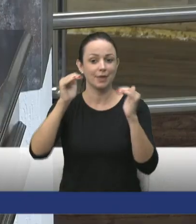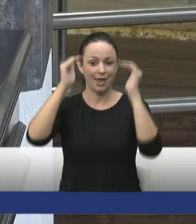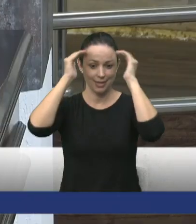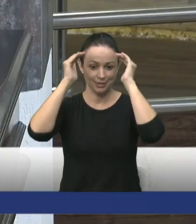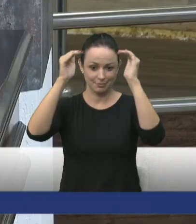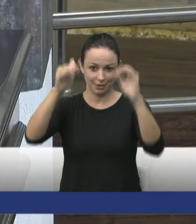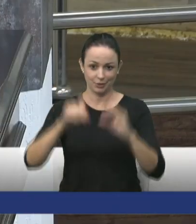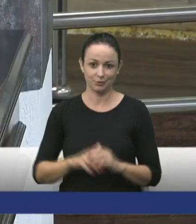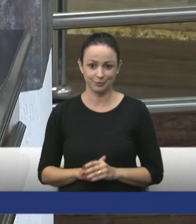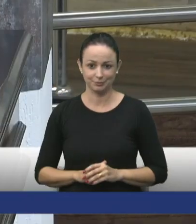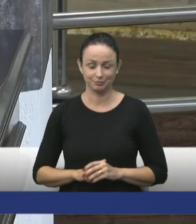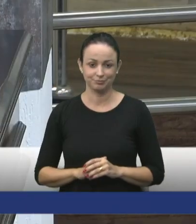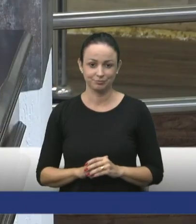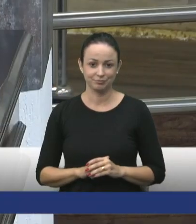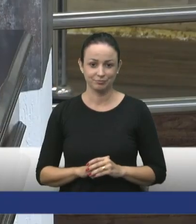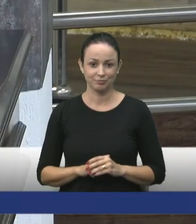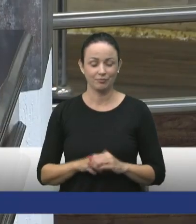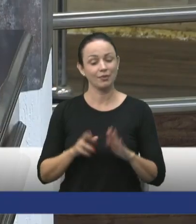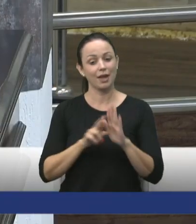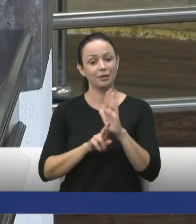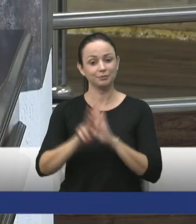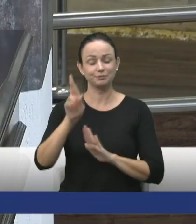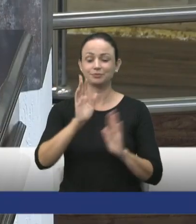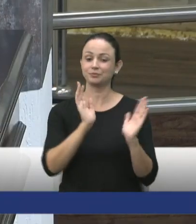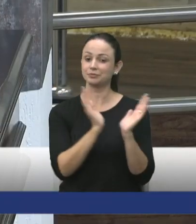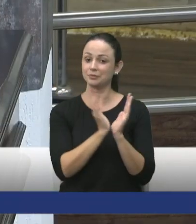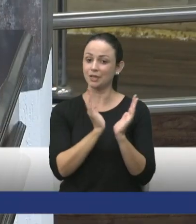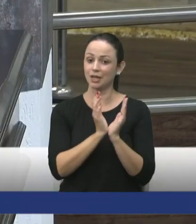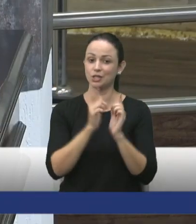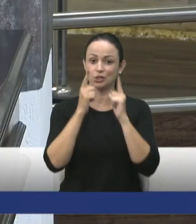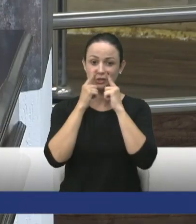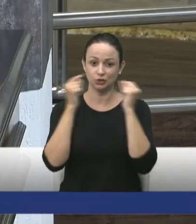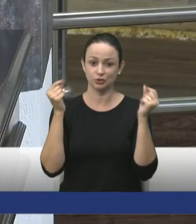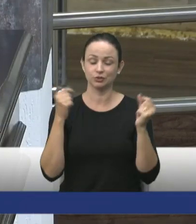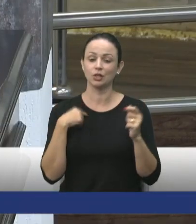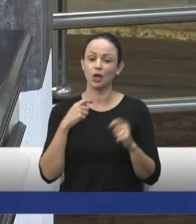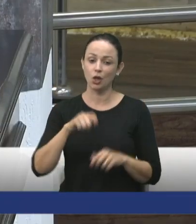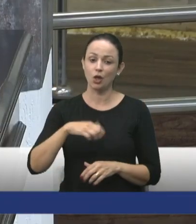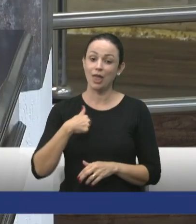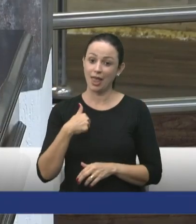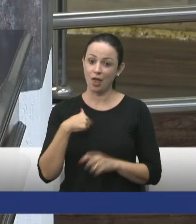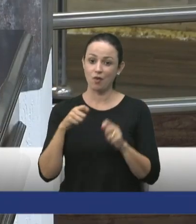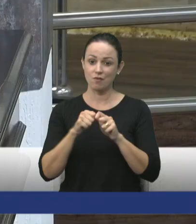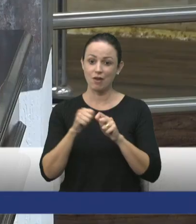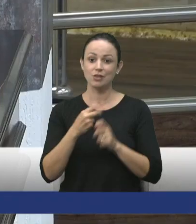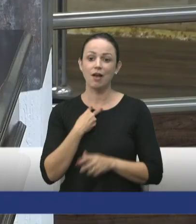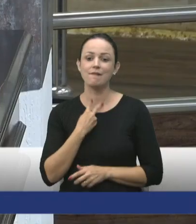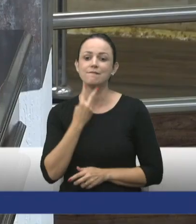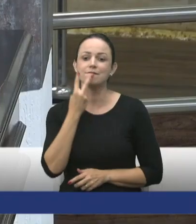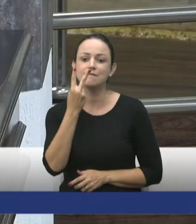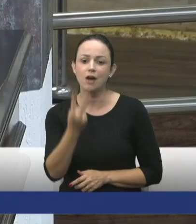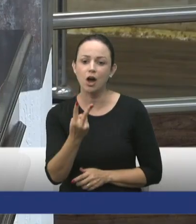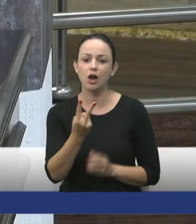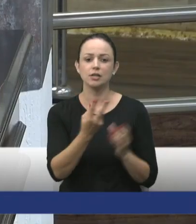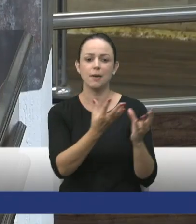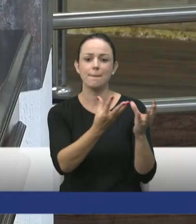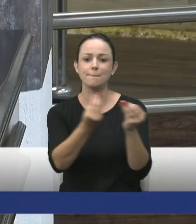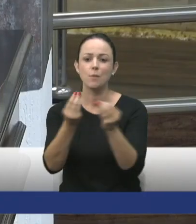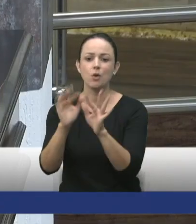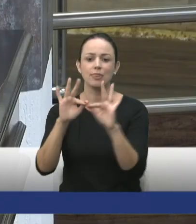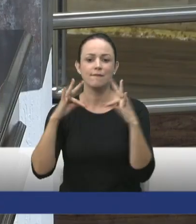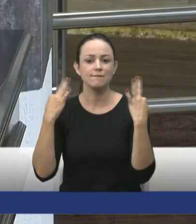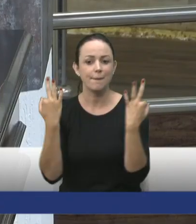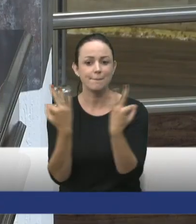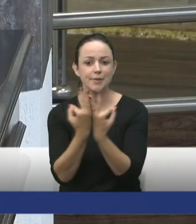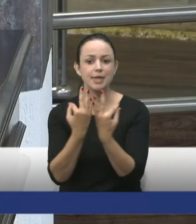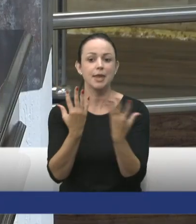respeito. Representando a APAI de Jaú, eu trago a voz de muitas famílias, de muitos profissionais